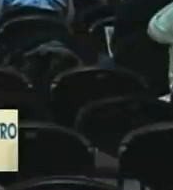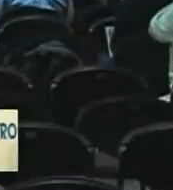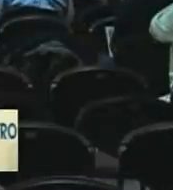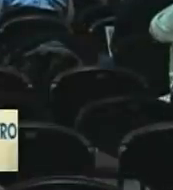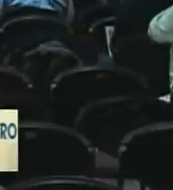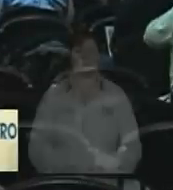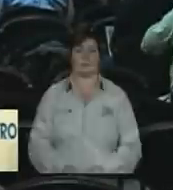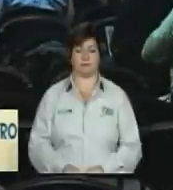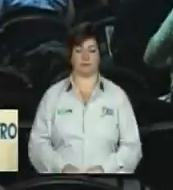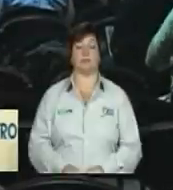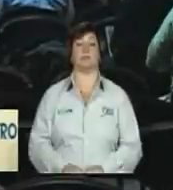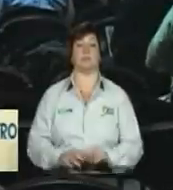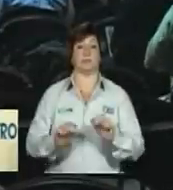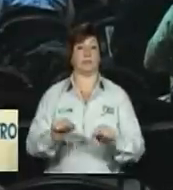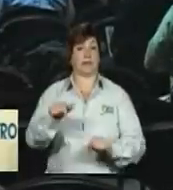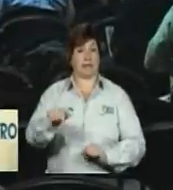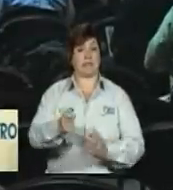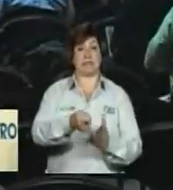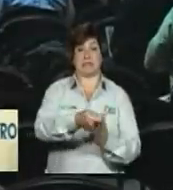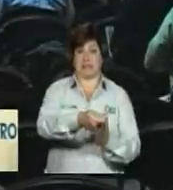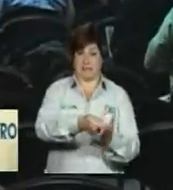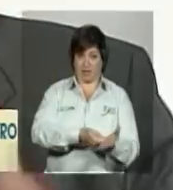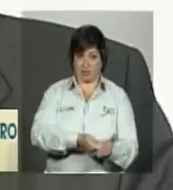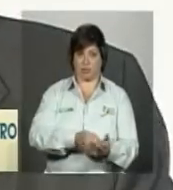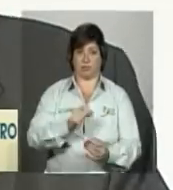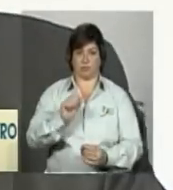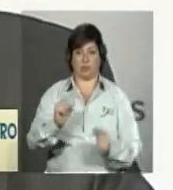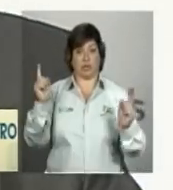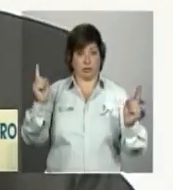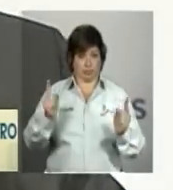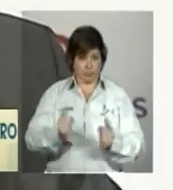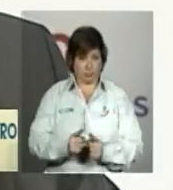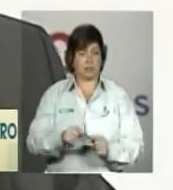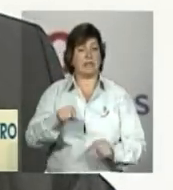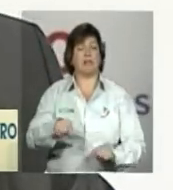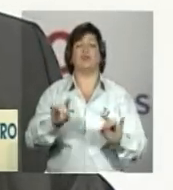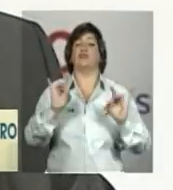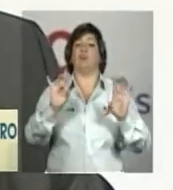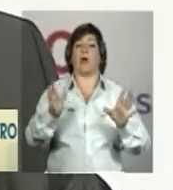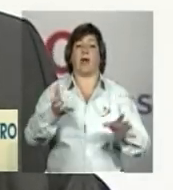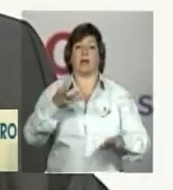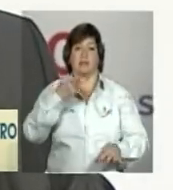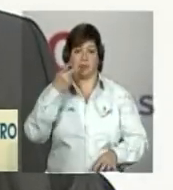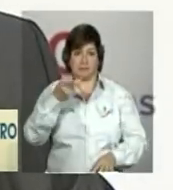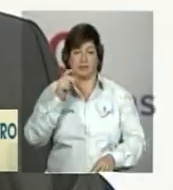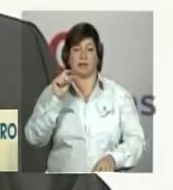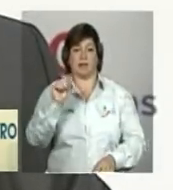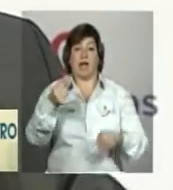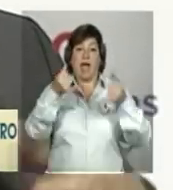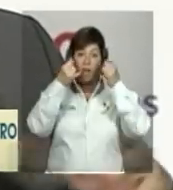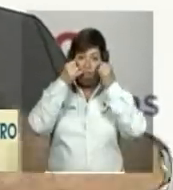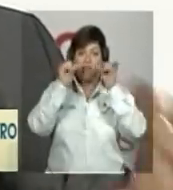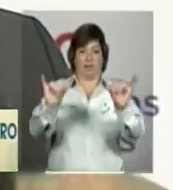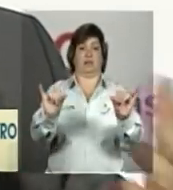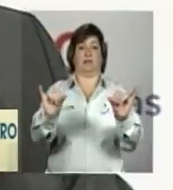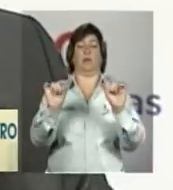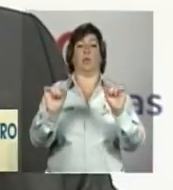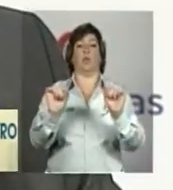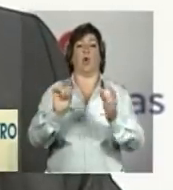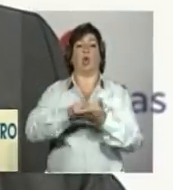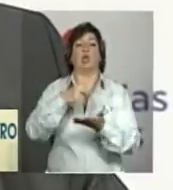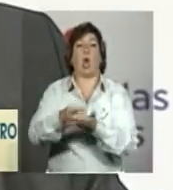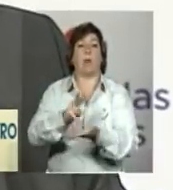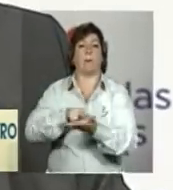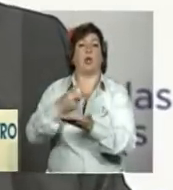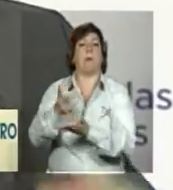Interessante. Bom, o fato de que o texto emagreceu, isto apenas quer dizer que foram evitadas duplicações